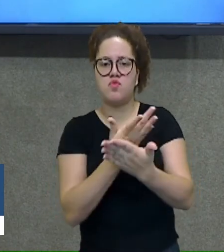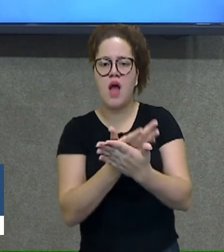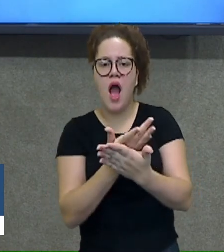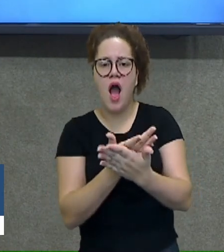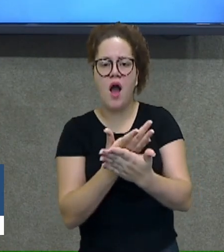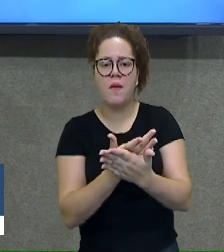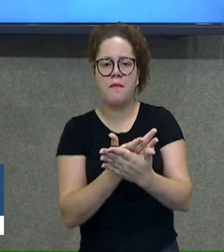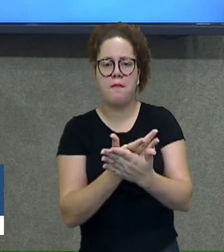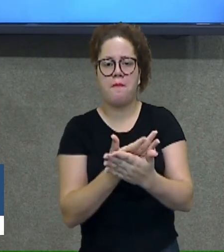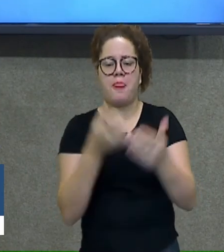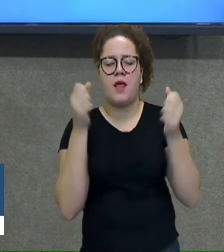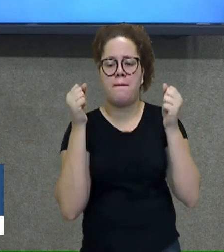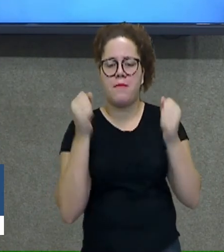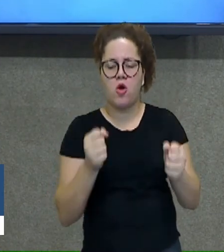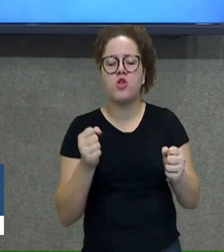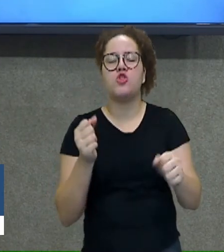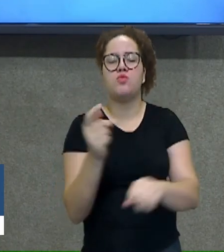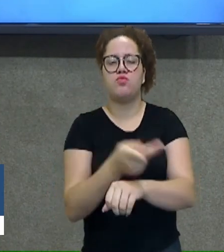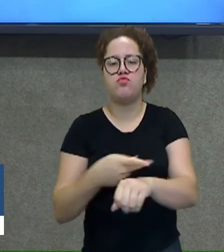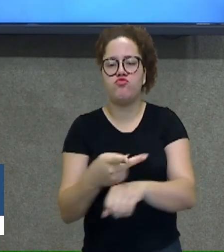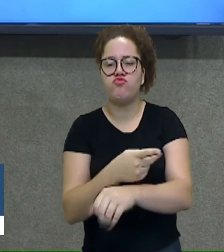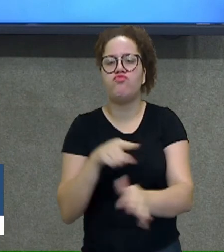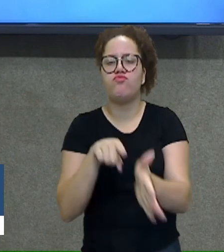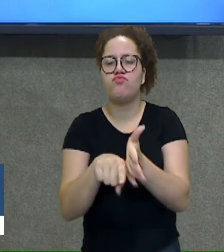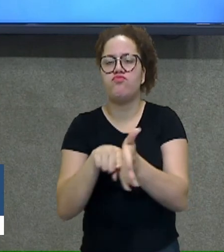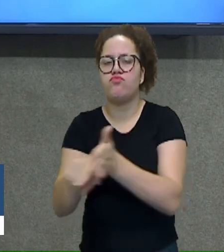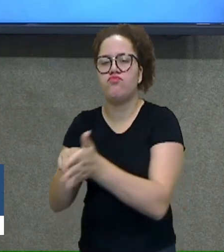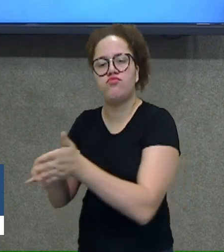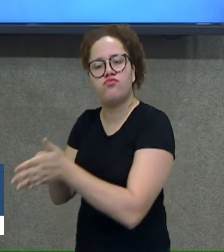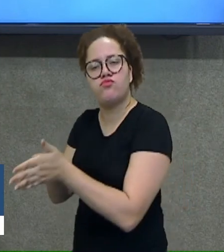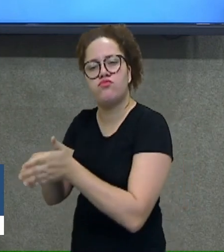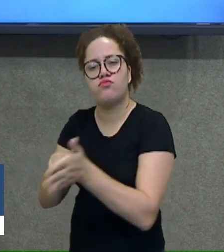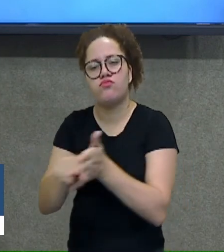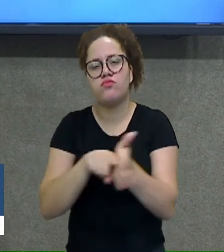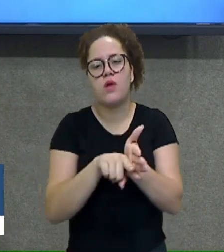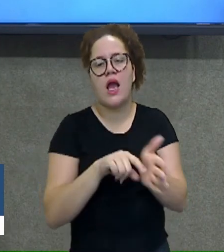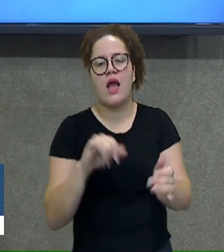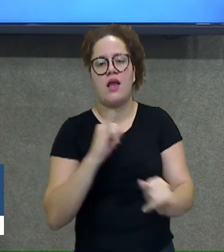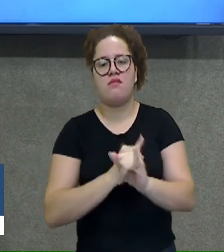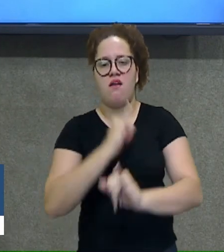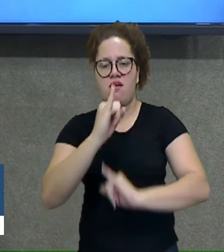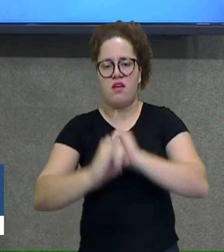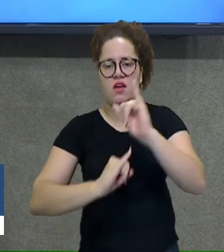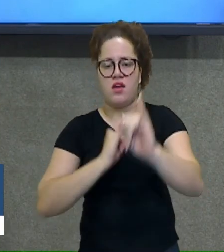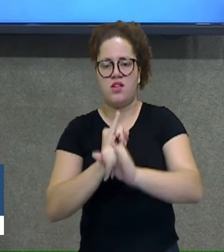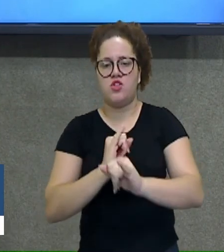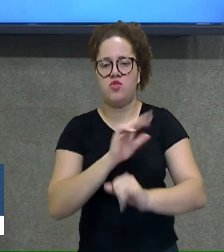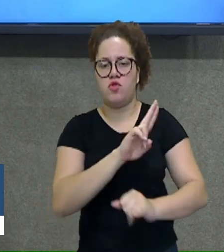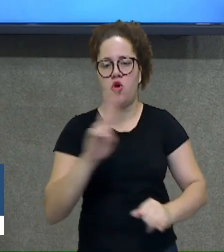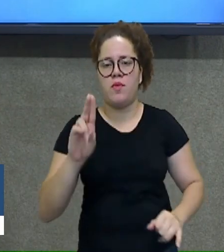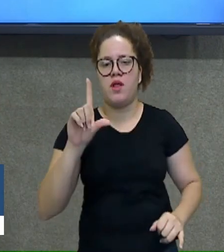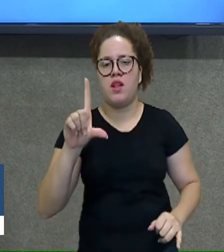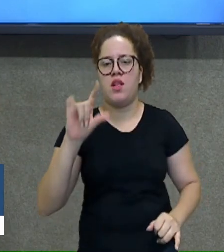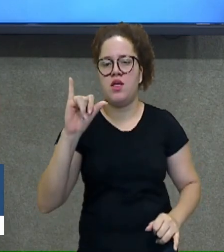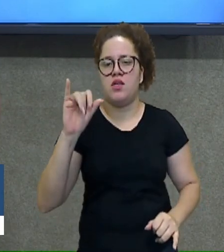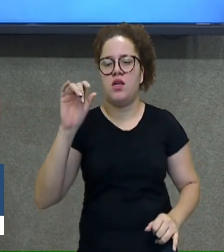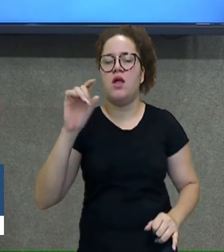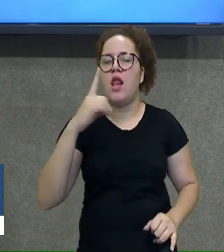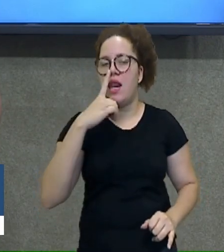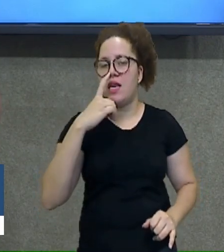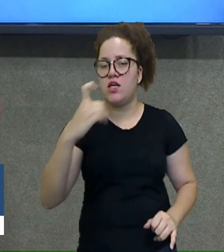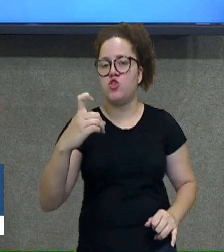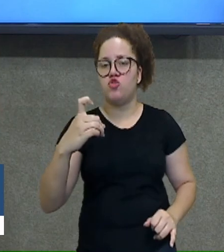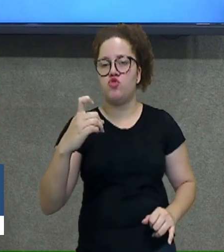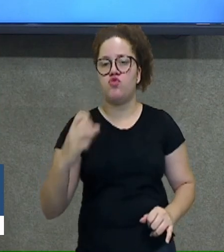sugiro, pode procurar na internet, o documentário Lixo Extraordinário, que você vai entender um